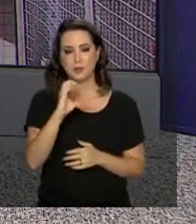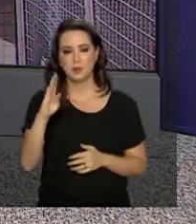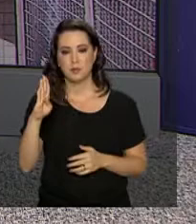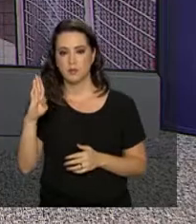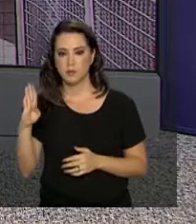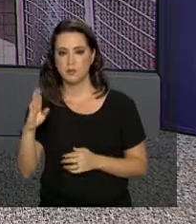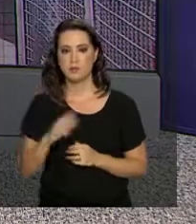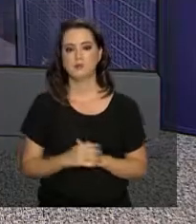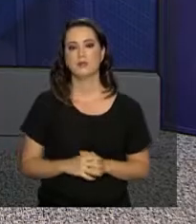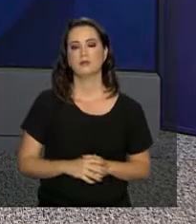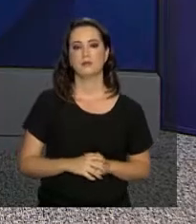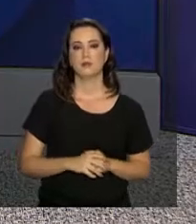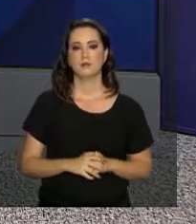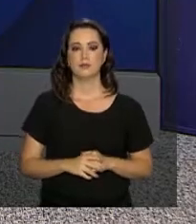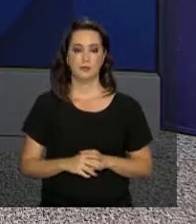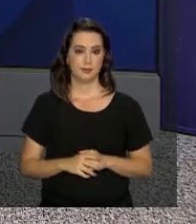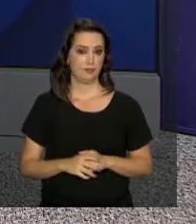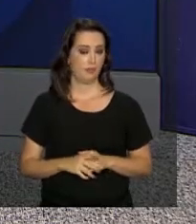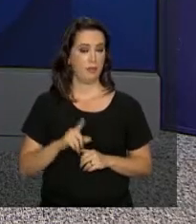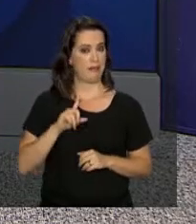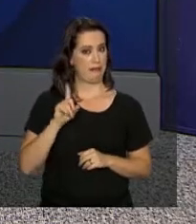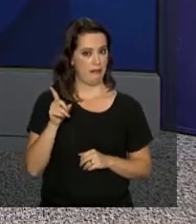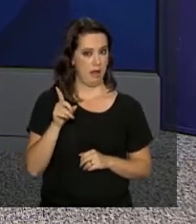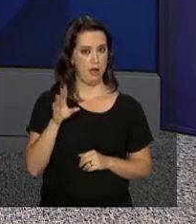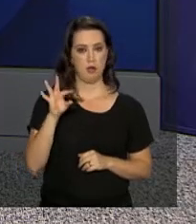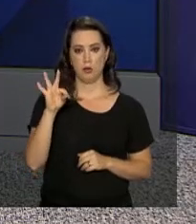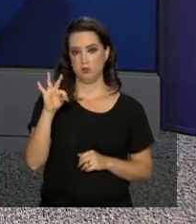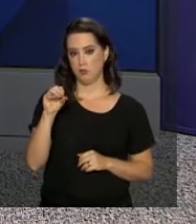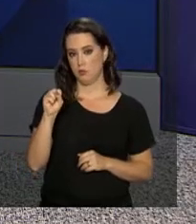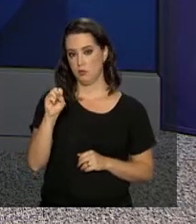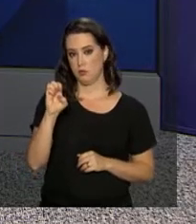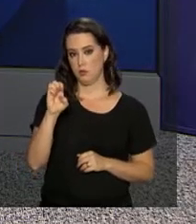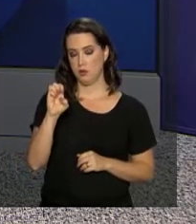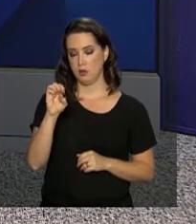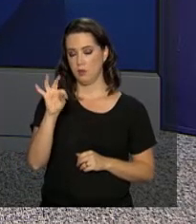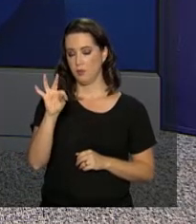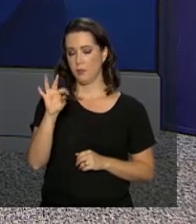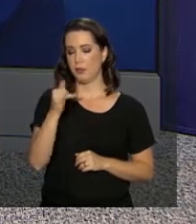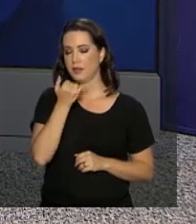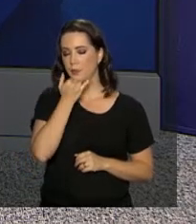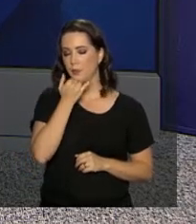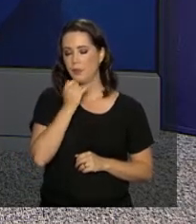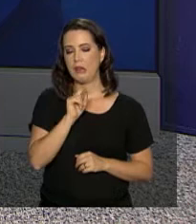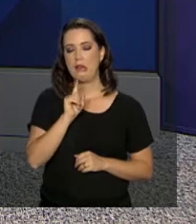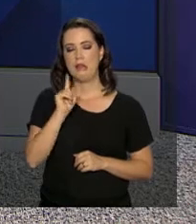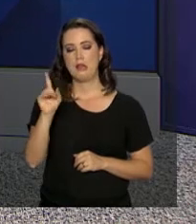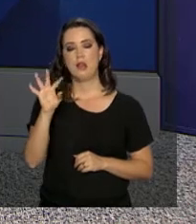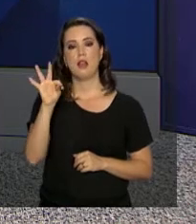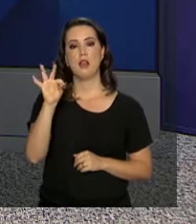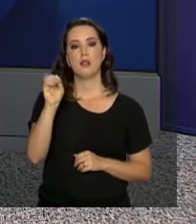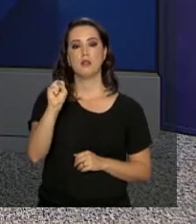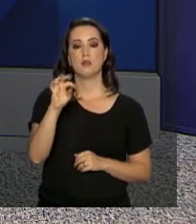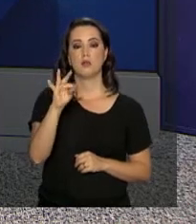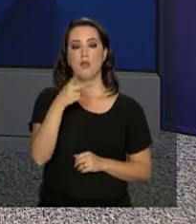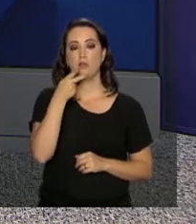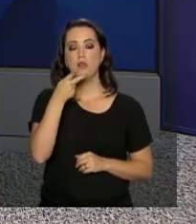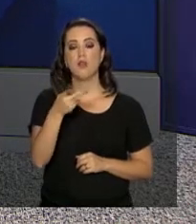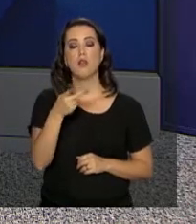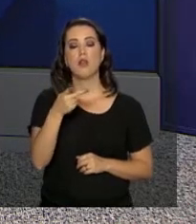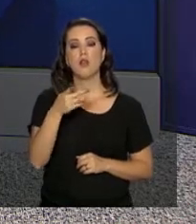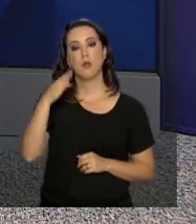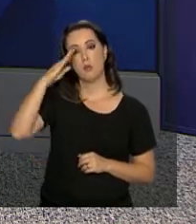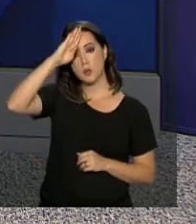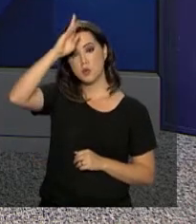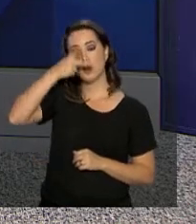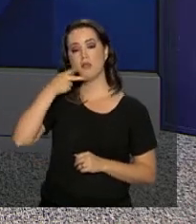do Brasil. E lá no Tribunal Superior do Trabalho, o presidente eleito Jair Bolsonaro fez um pronunciamento e disse